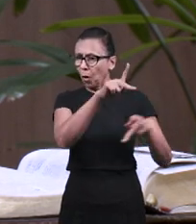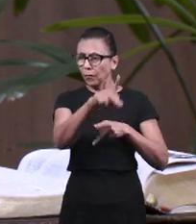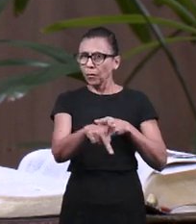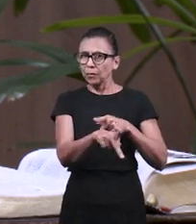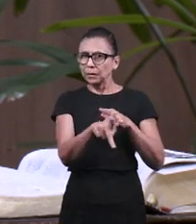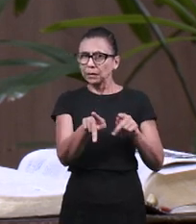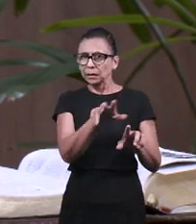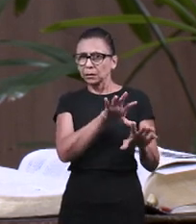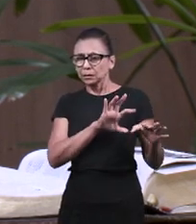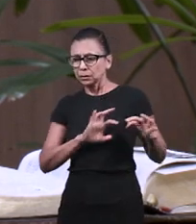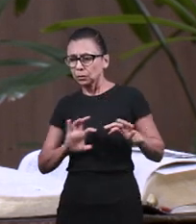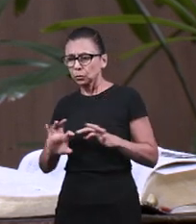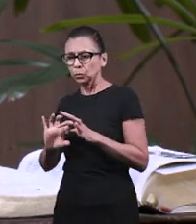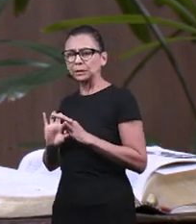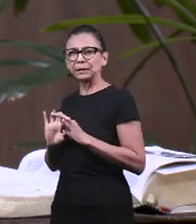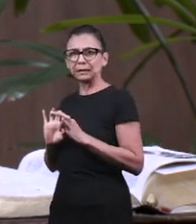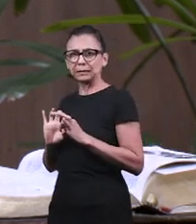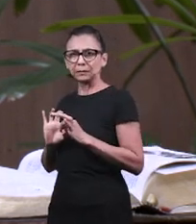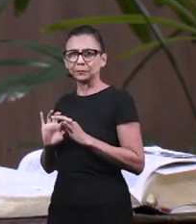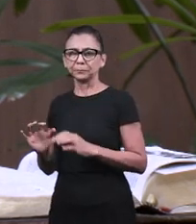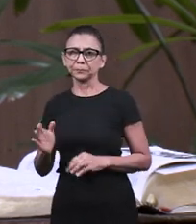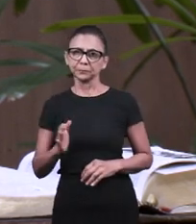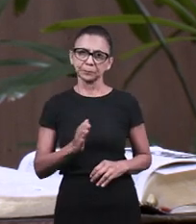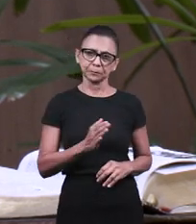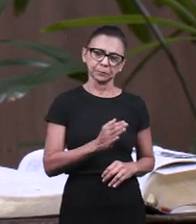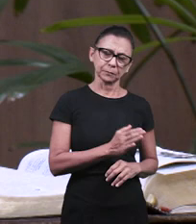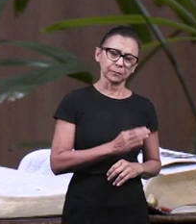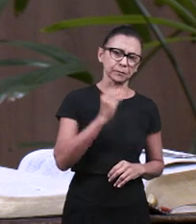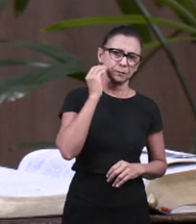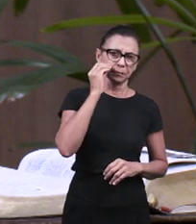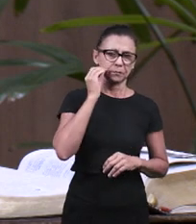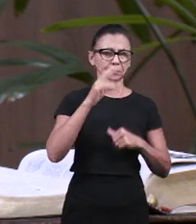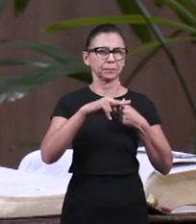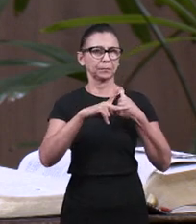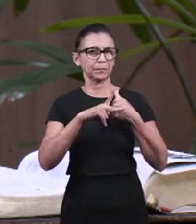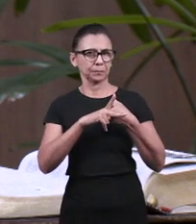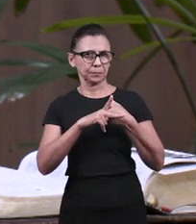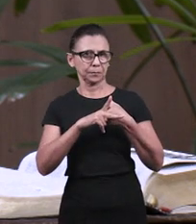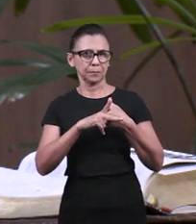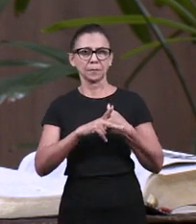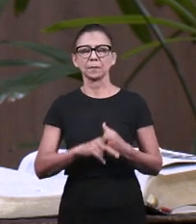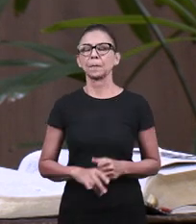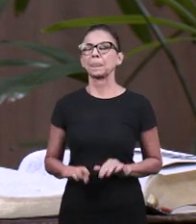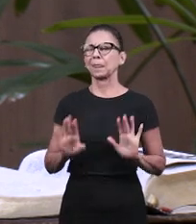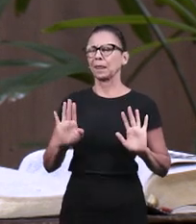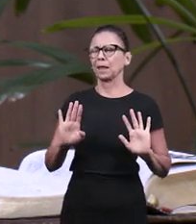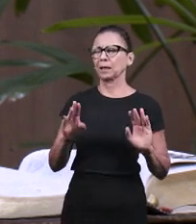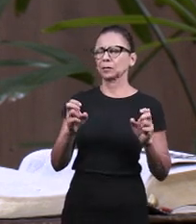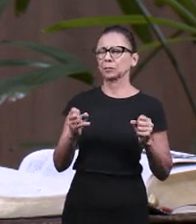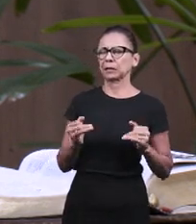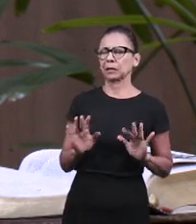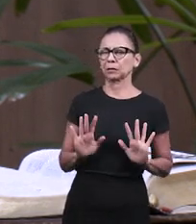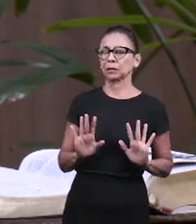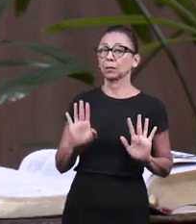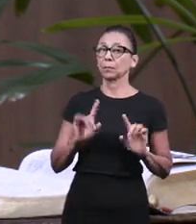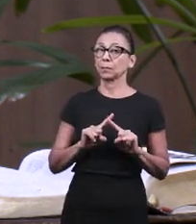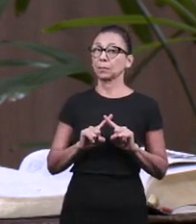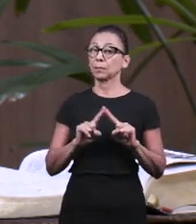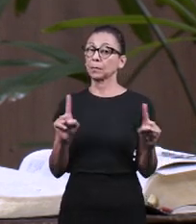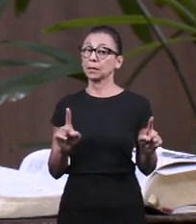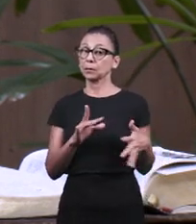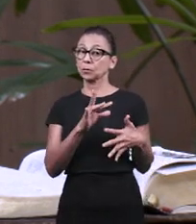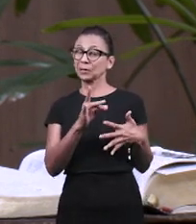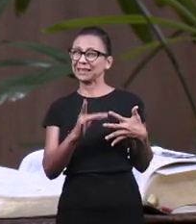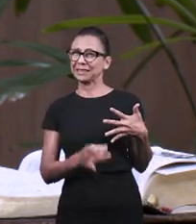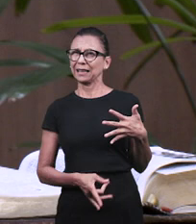a experiência de Pedro, né, que nós não vamos citar, mas com detalhe,